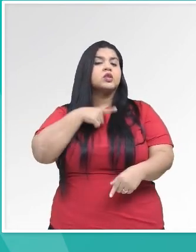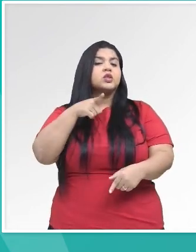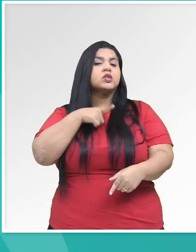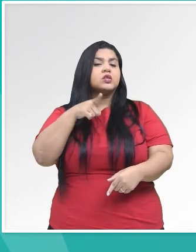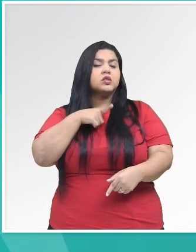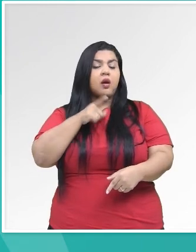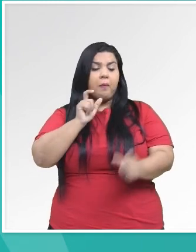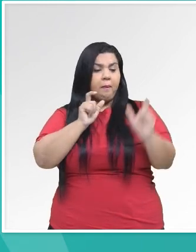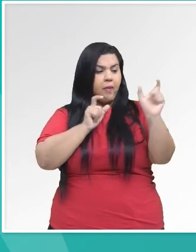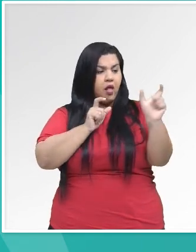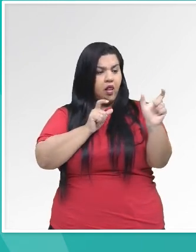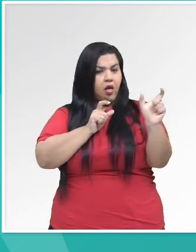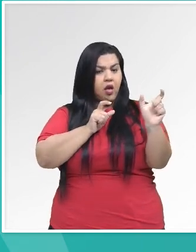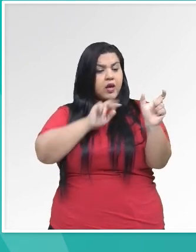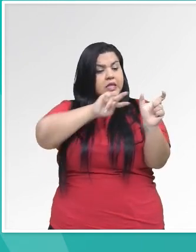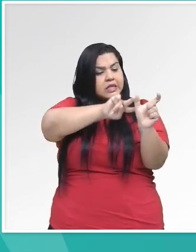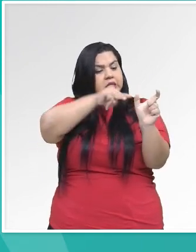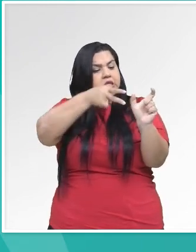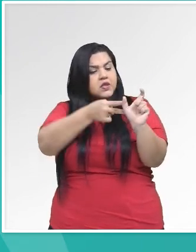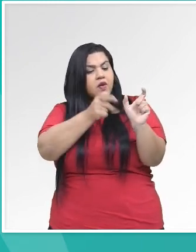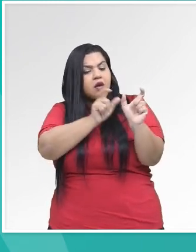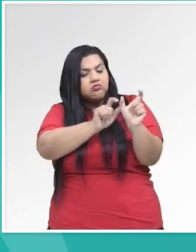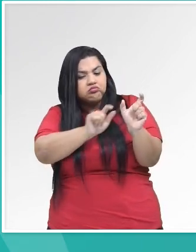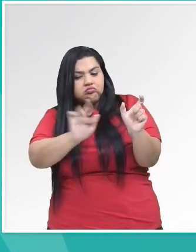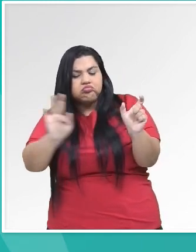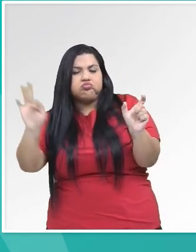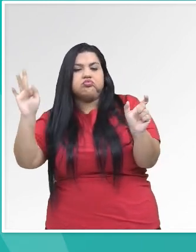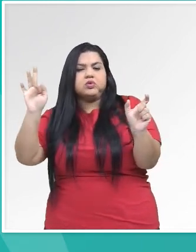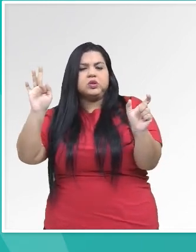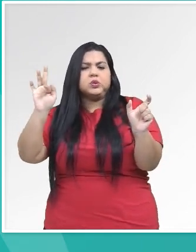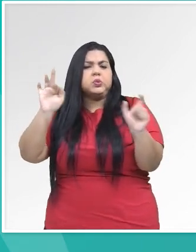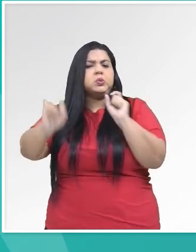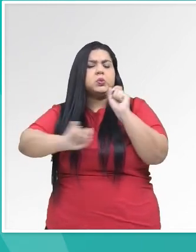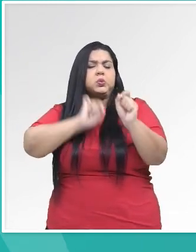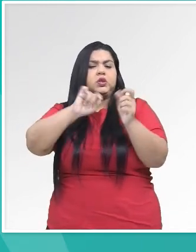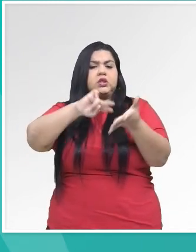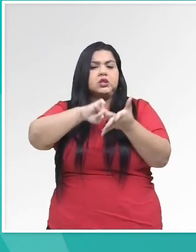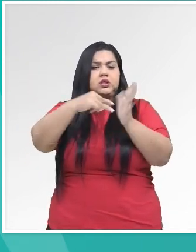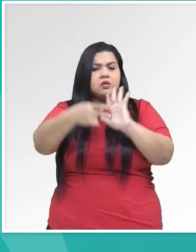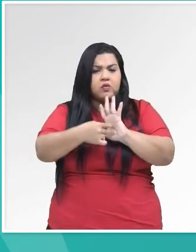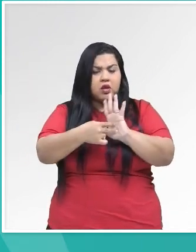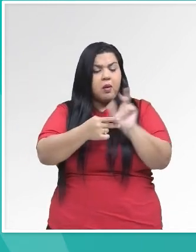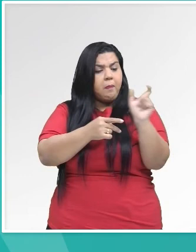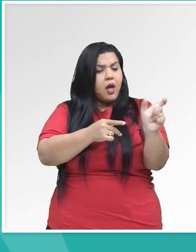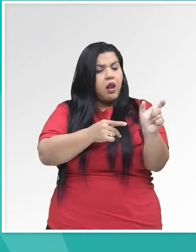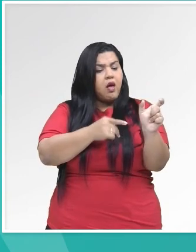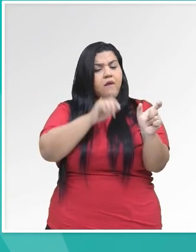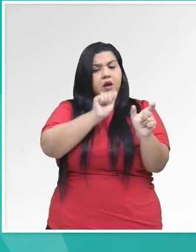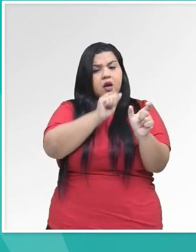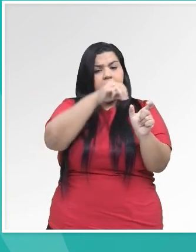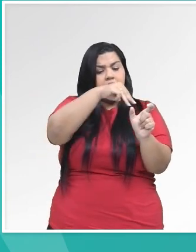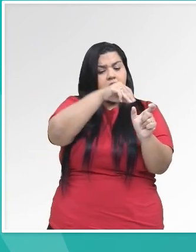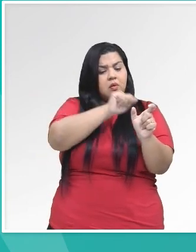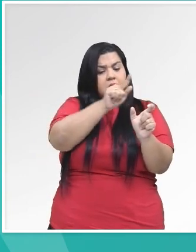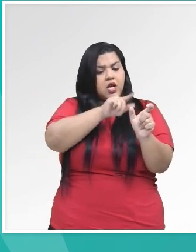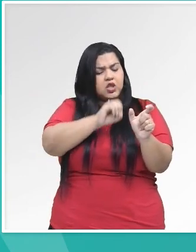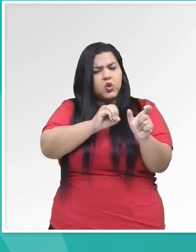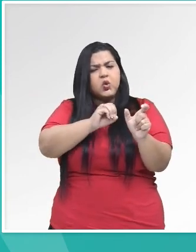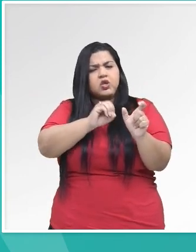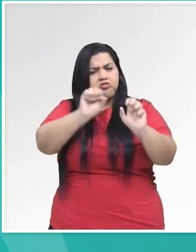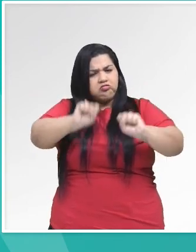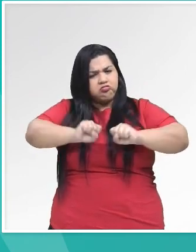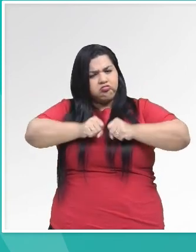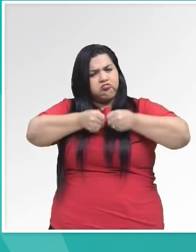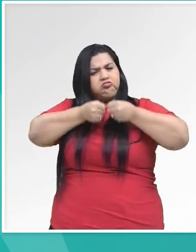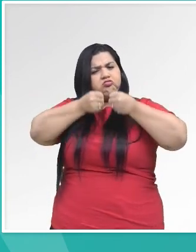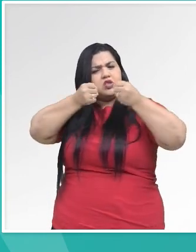de uma palavra, amazona aqui, por exemplo. O que significa a palavra amazona? Guerreiras lendárias, que